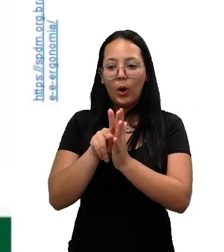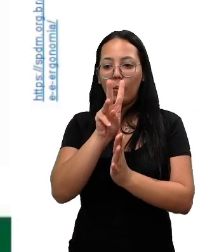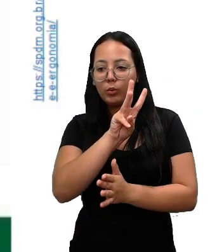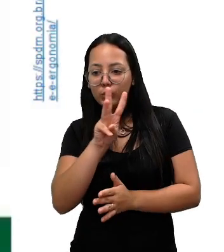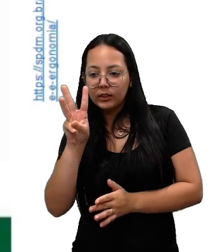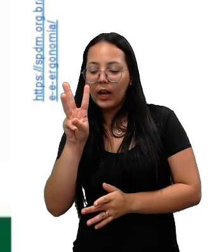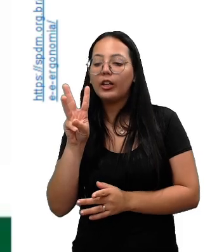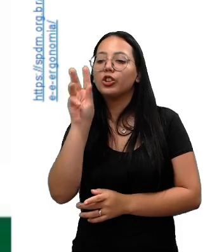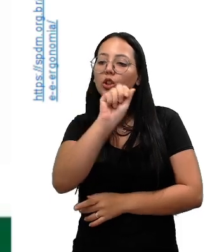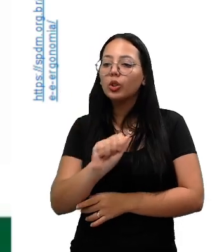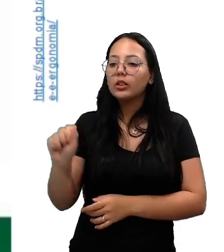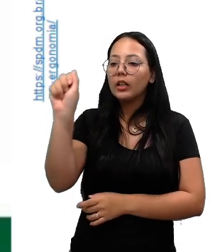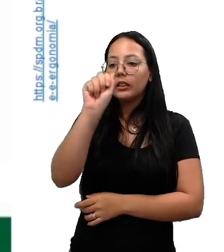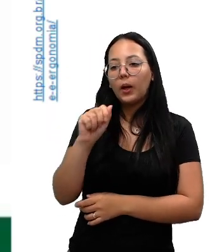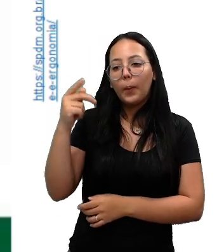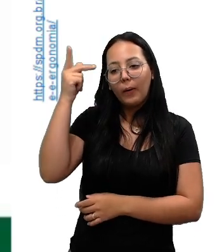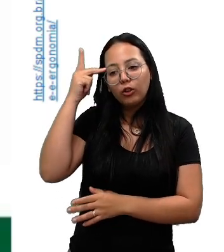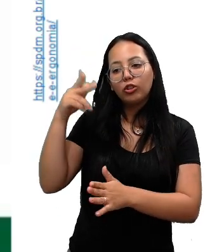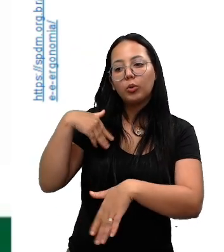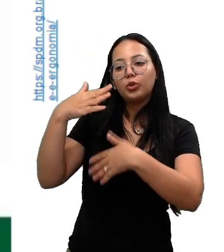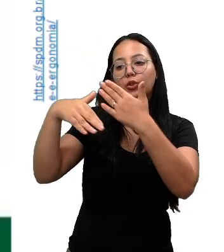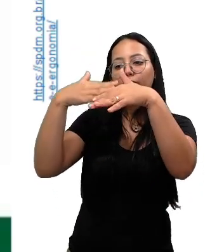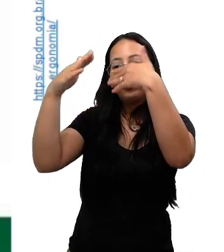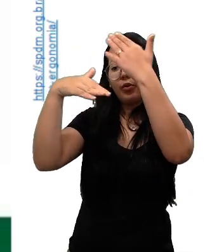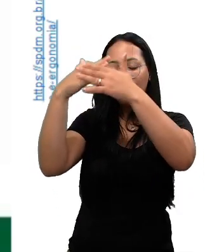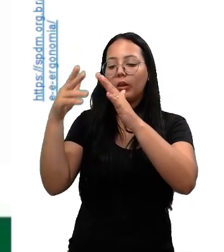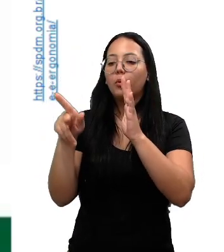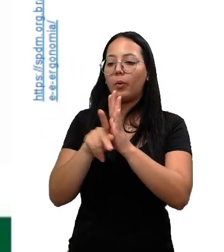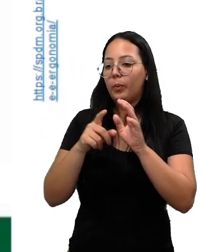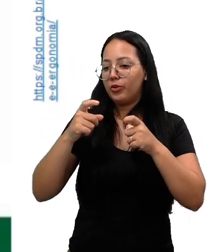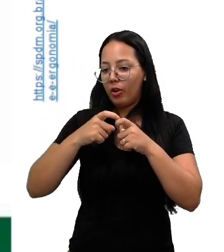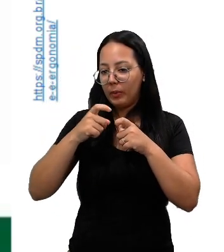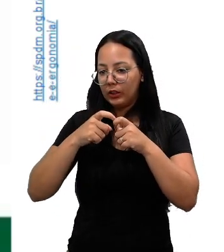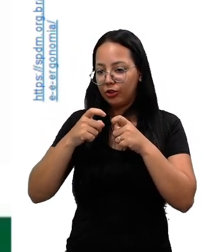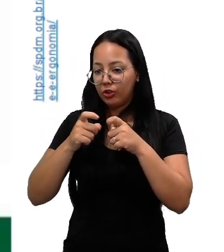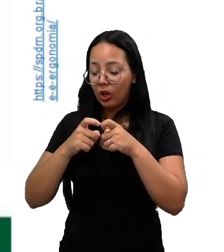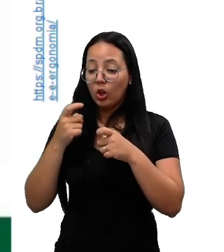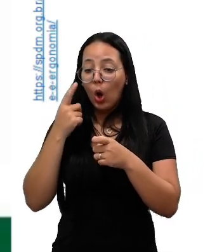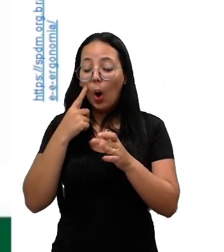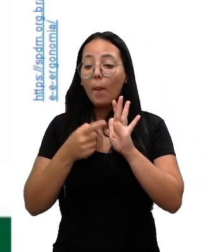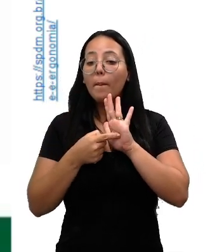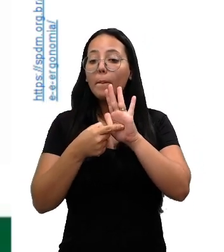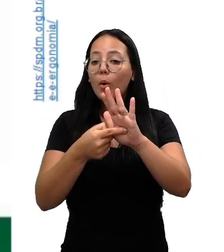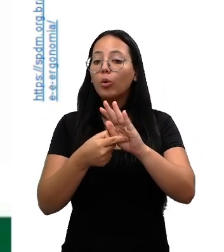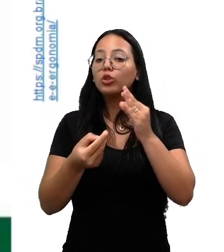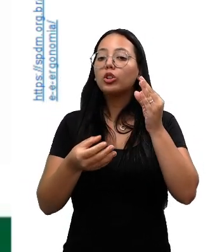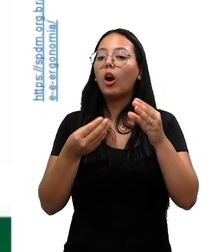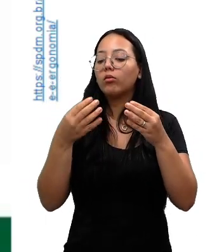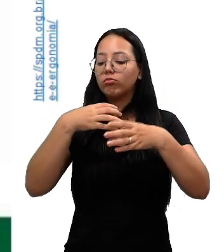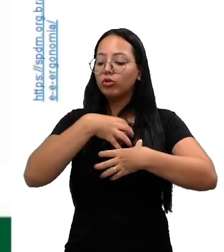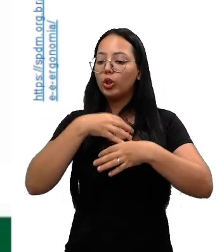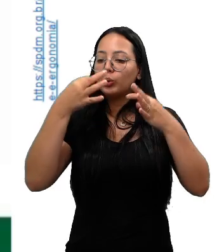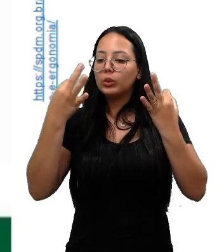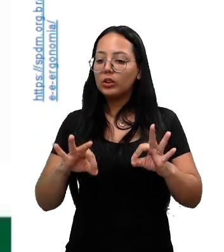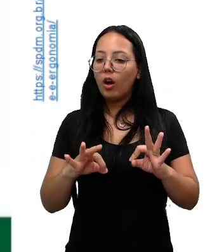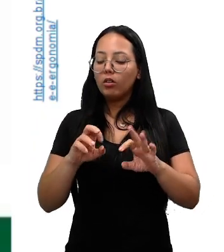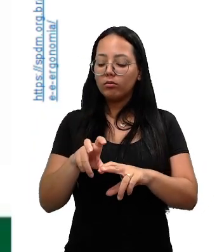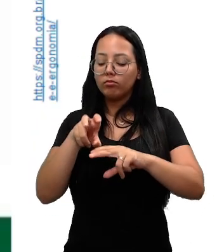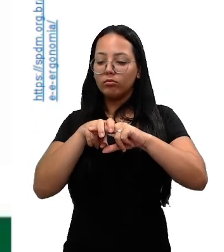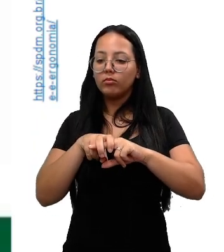da Associação Paulista para o Desenvolvimento da Medicina, onde mostra a correta forma de se